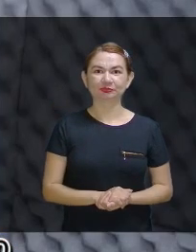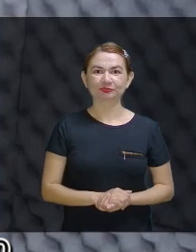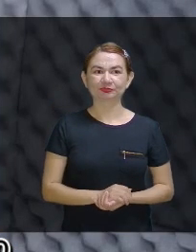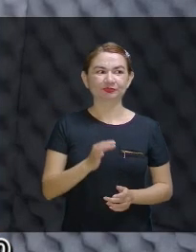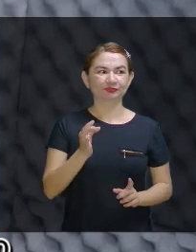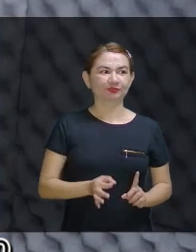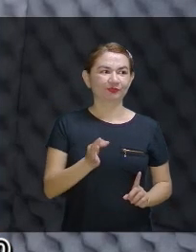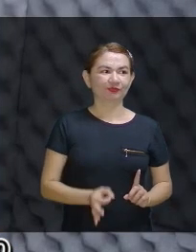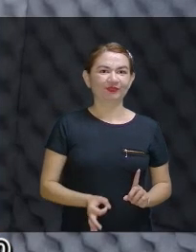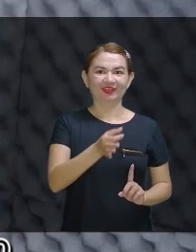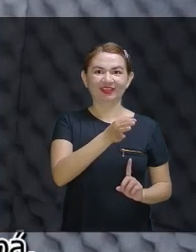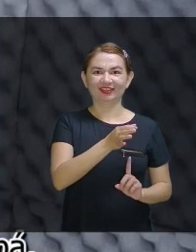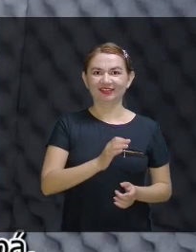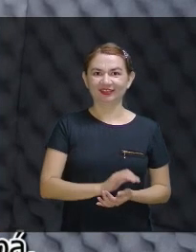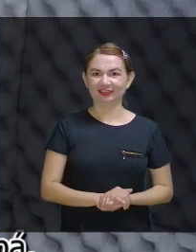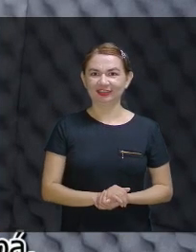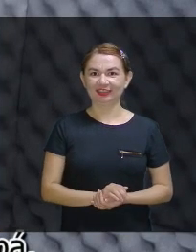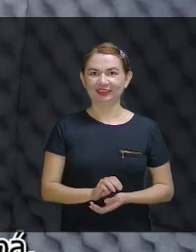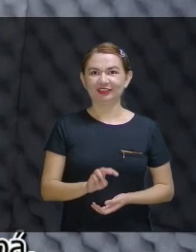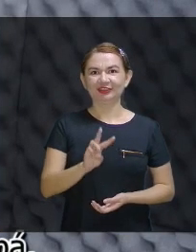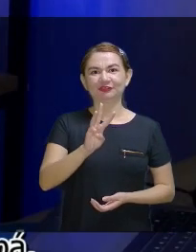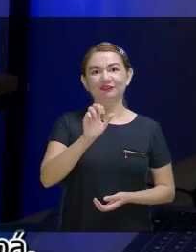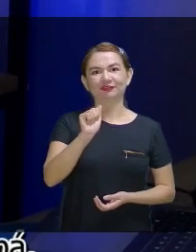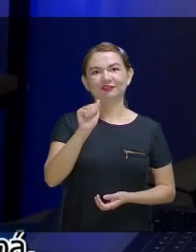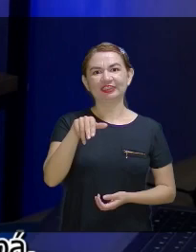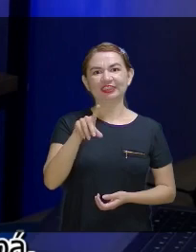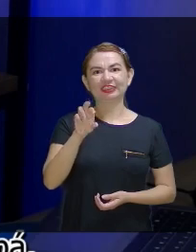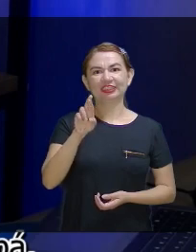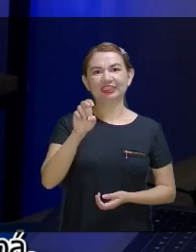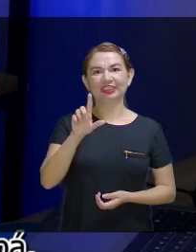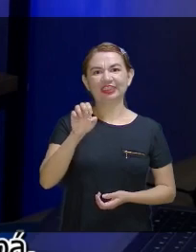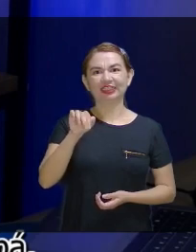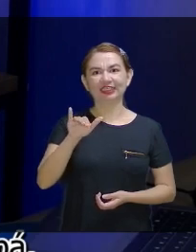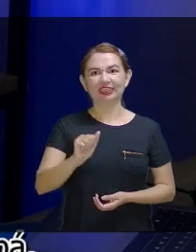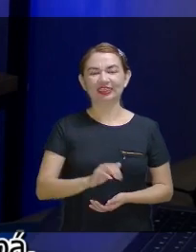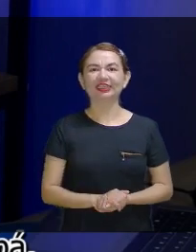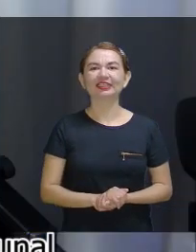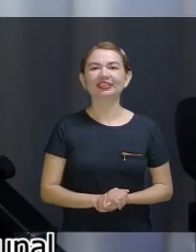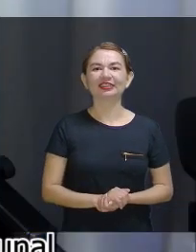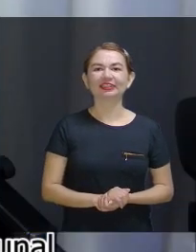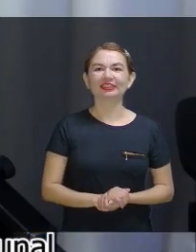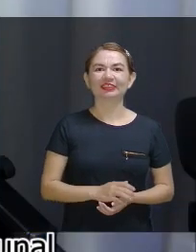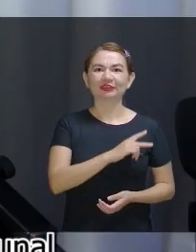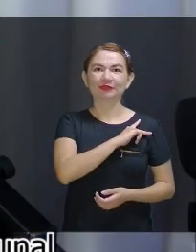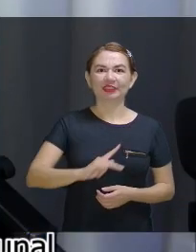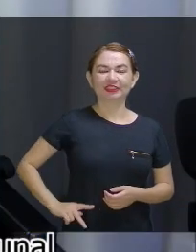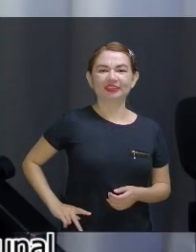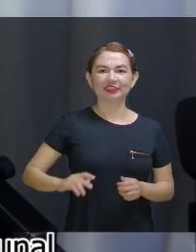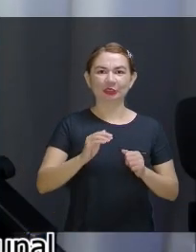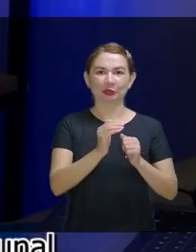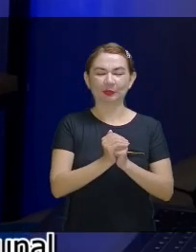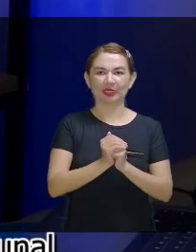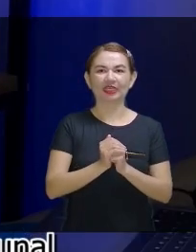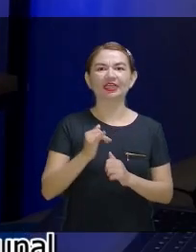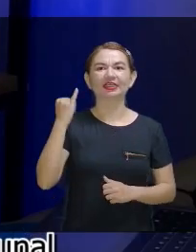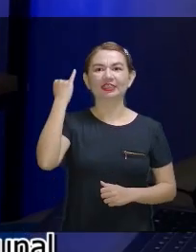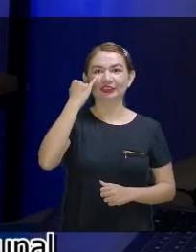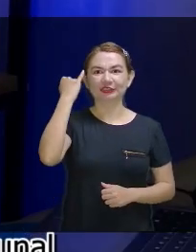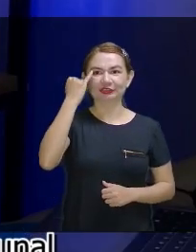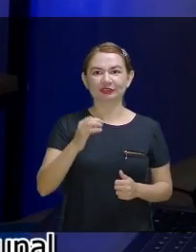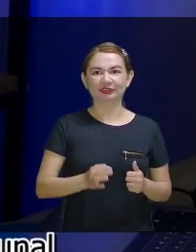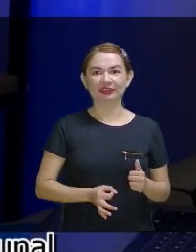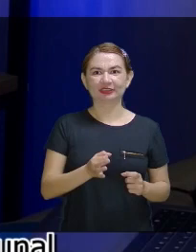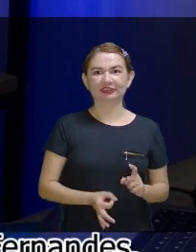desembargadora Vanderlei Terezinha Kubiak. O presidente do Tribunal Regional Eleitoral do Amapá, desembargador João Lages, e o presidente